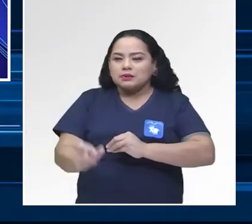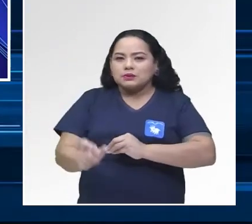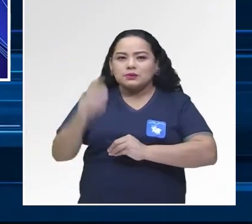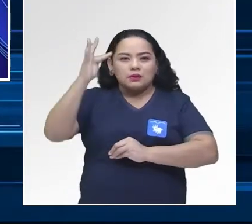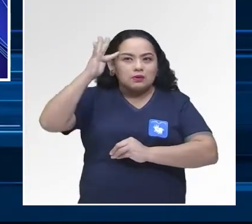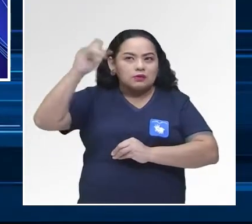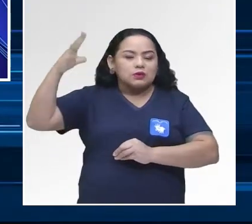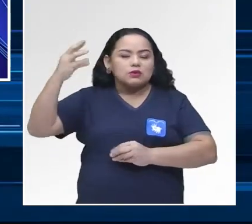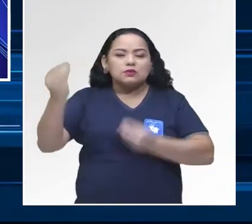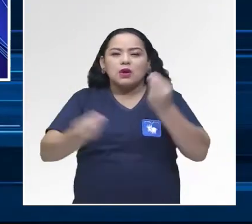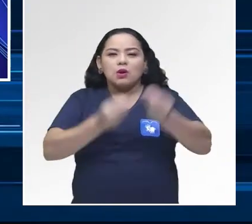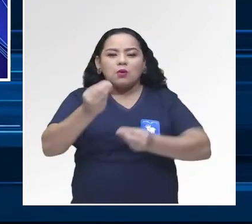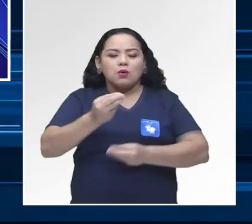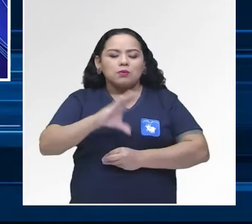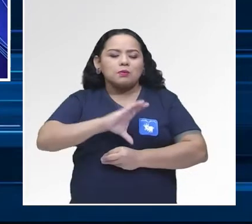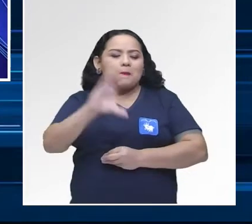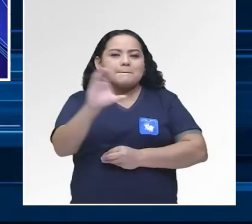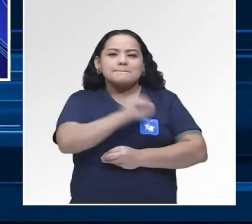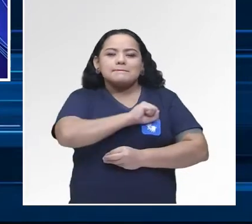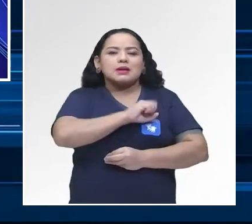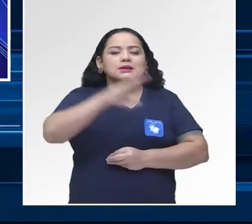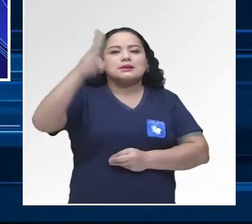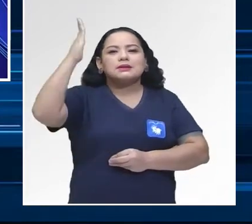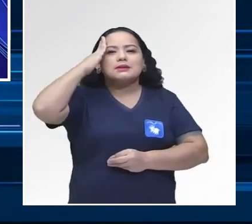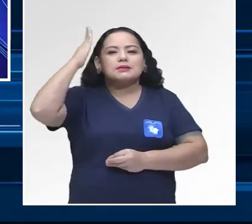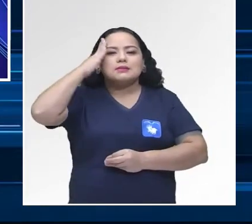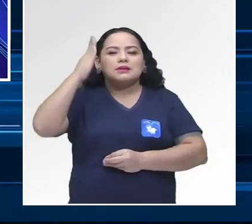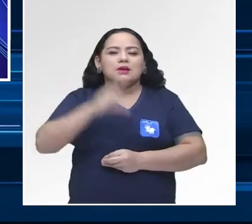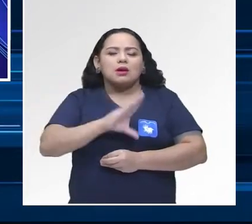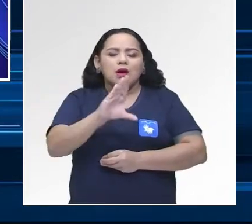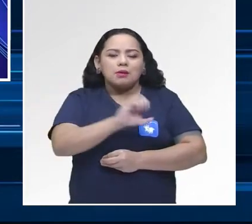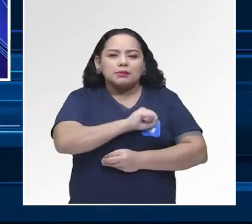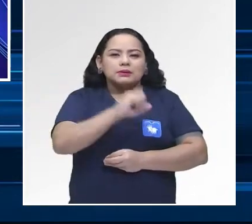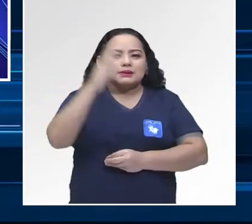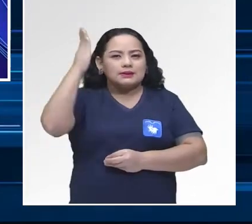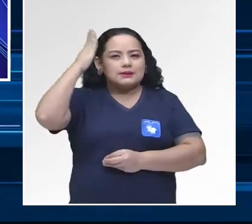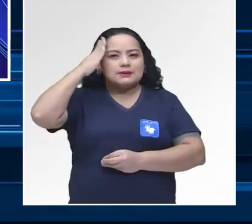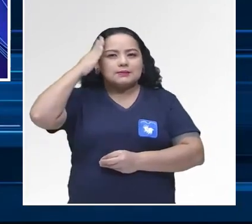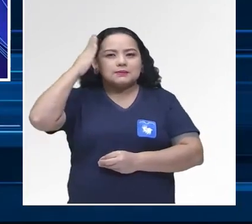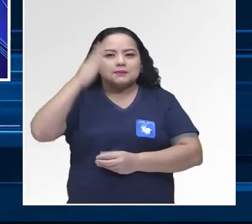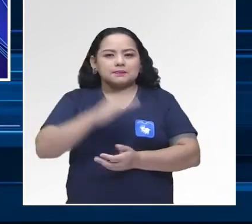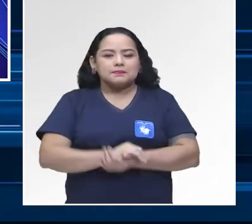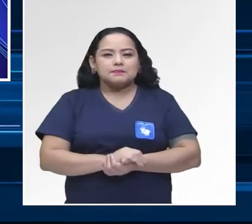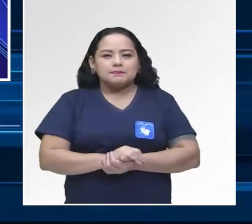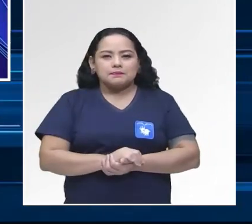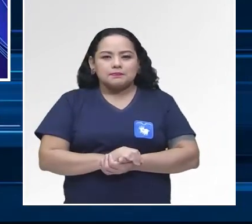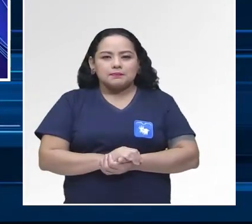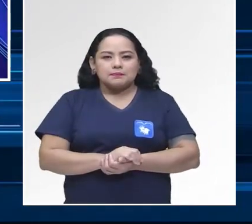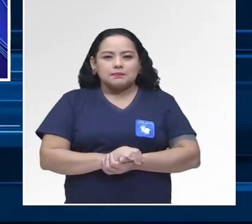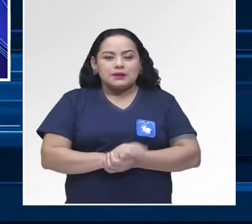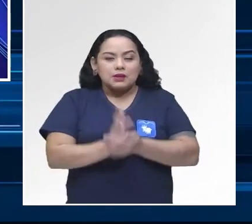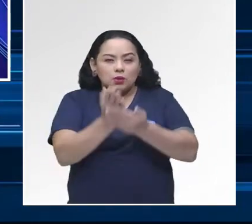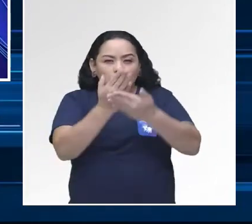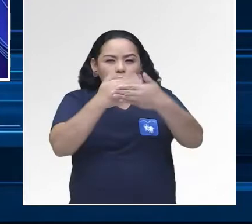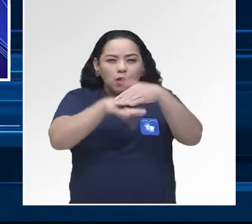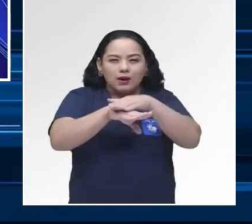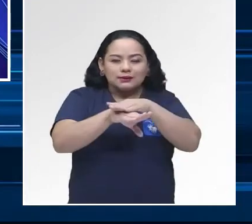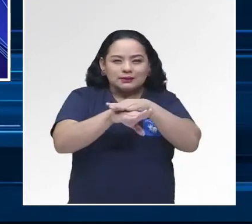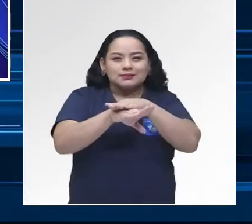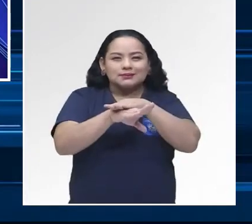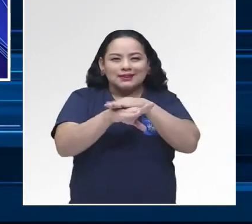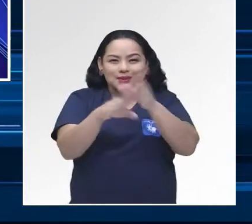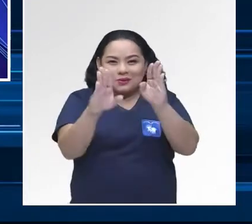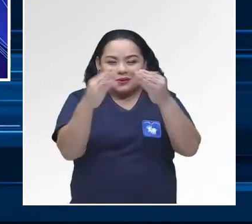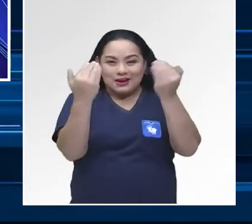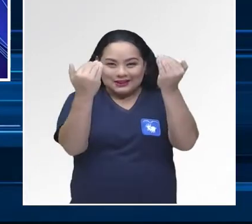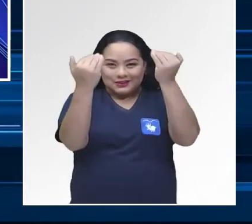aquele amante do saber, o amante da sabedoria. Tá bom? Então, guardem aí esse primeiro ponto, tá bom?